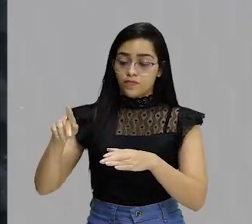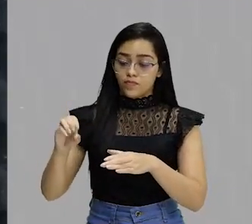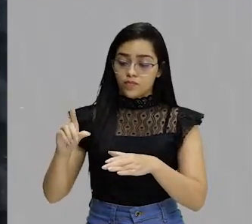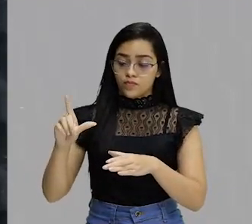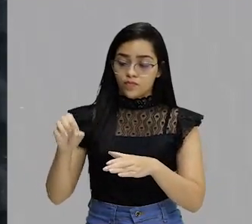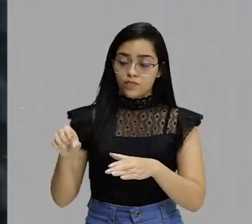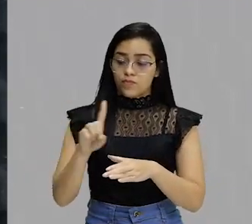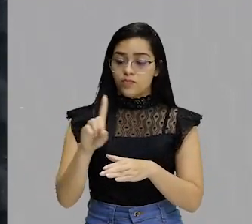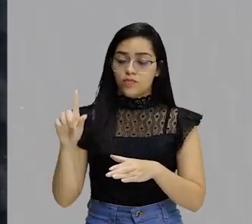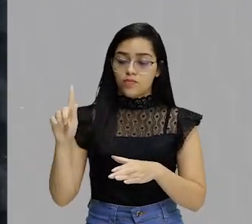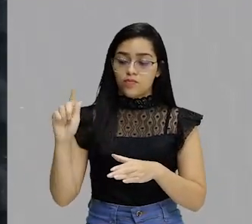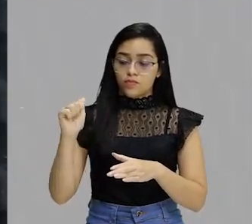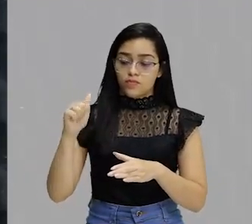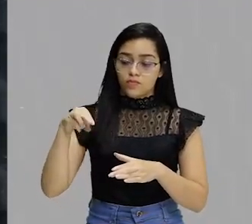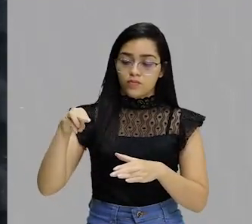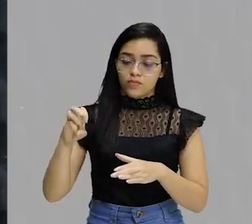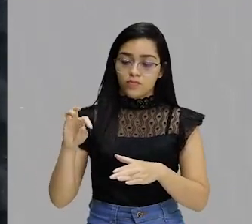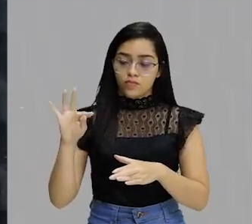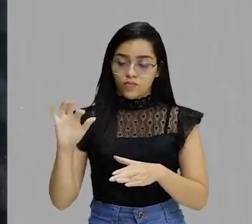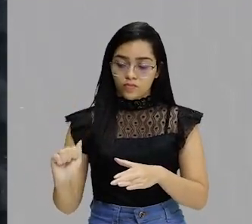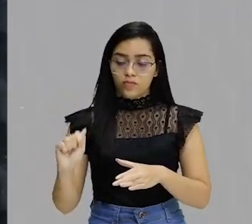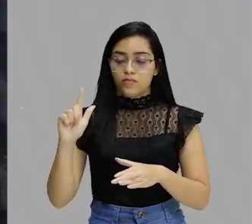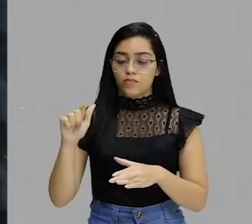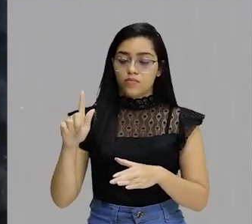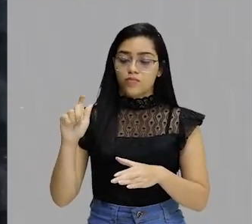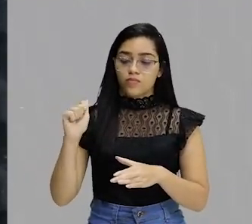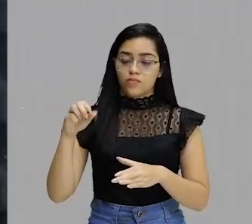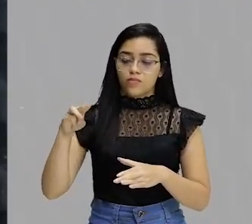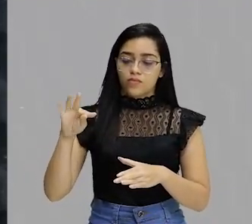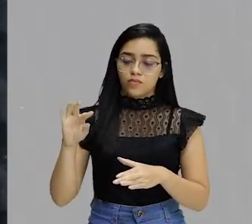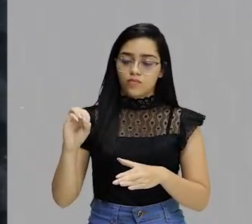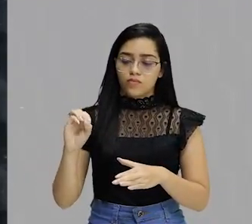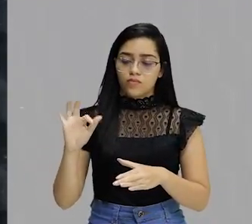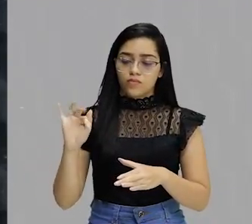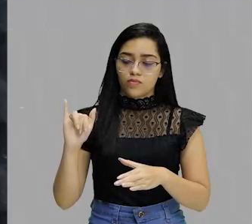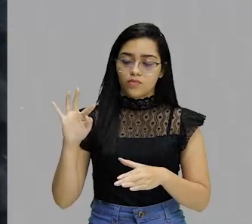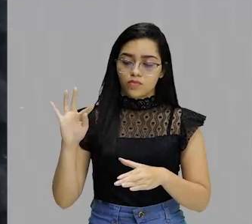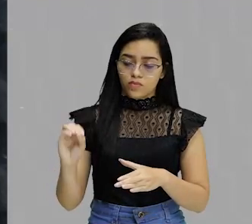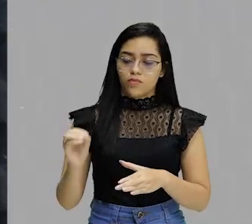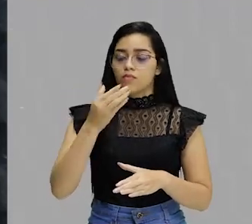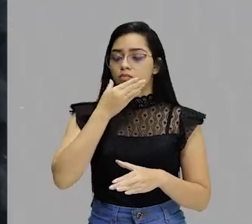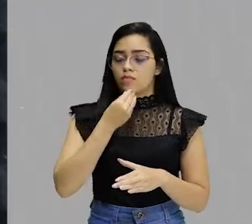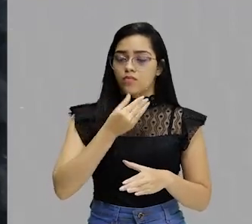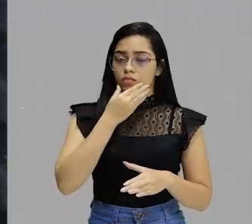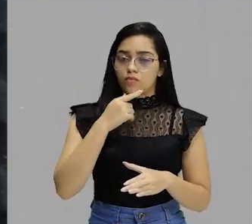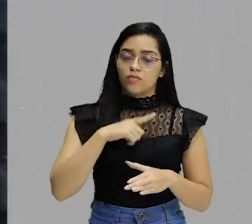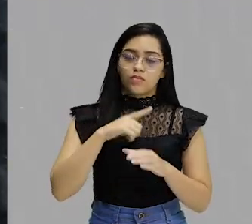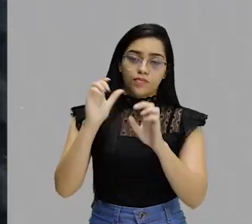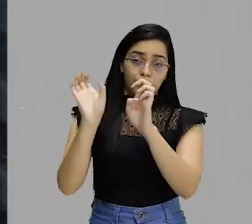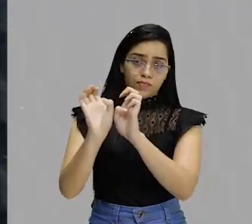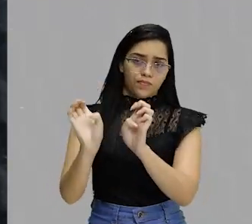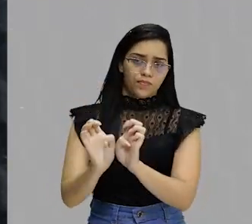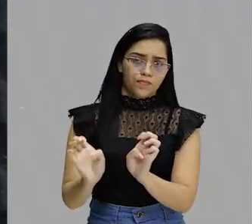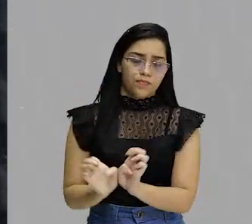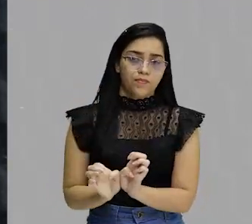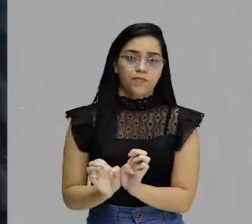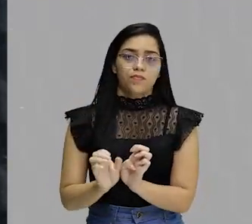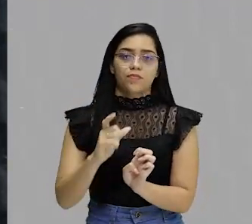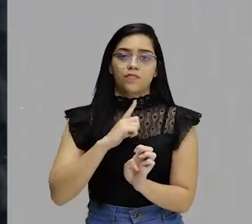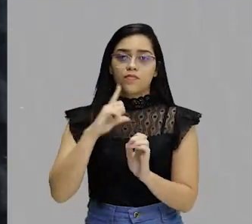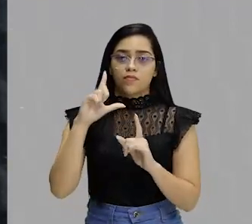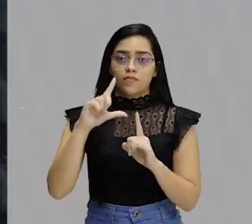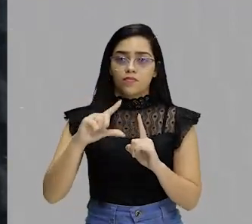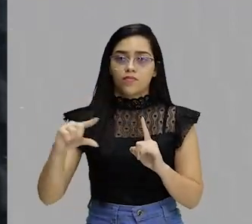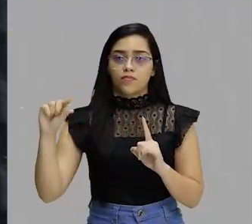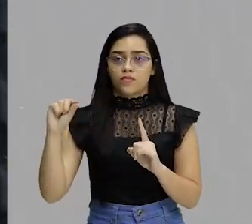gameta. O grão de pólen ele é o gametófito masculino. Ele é uma estrutura, é uma planta,